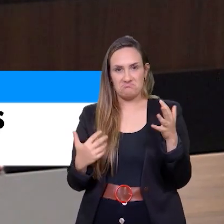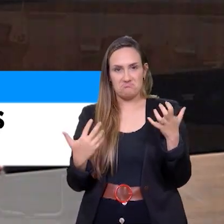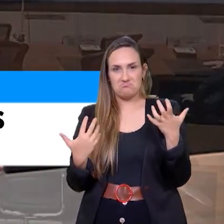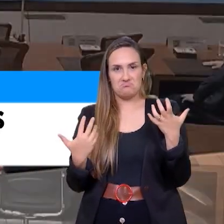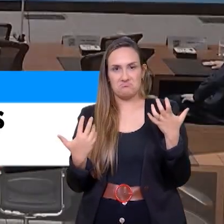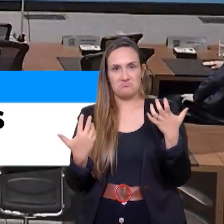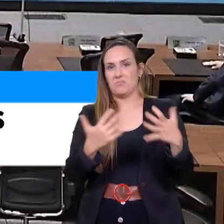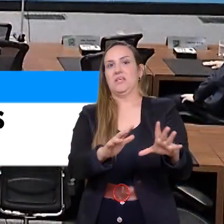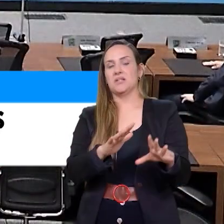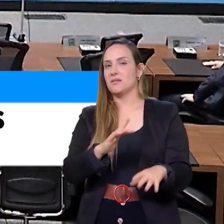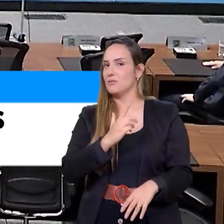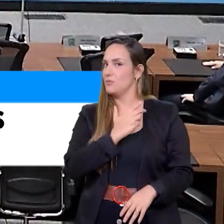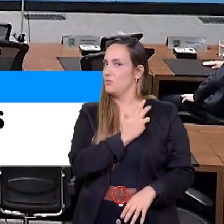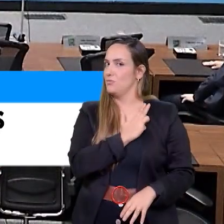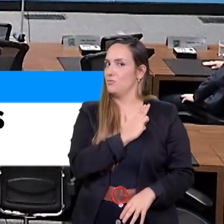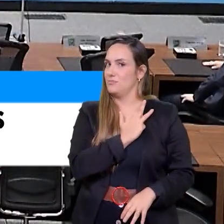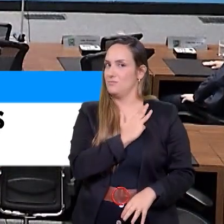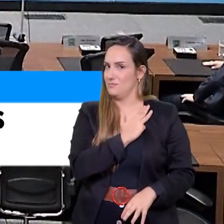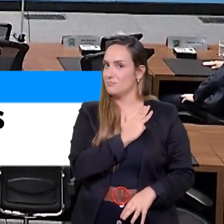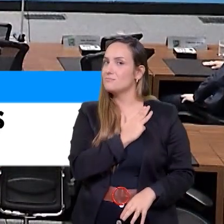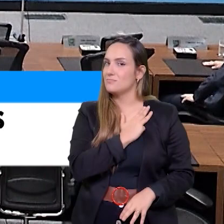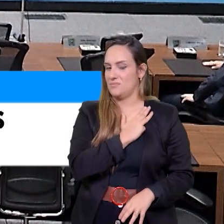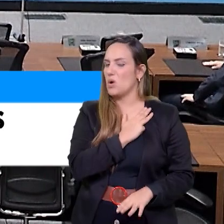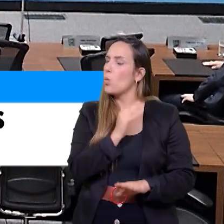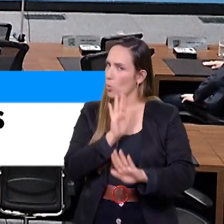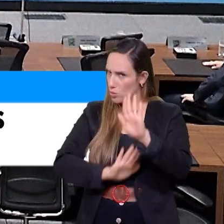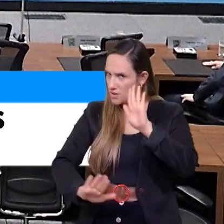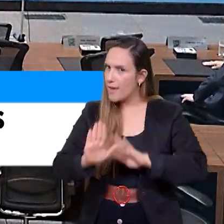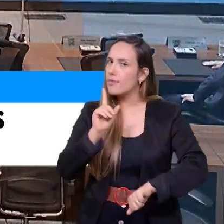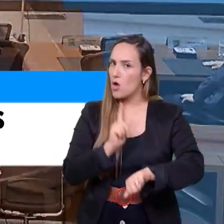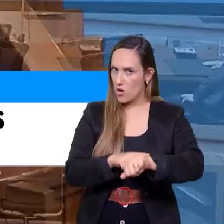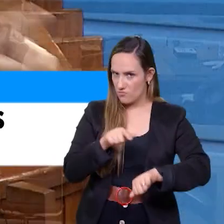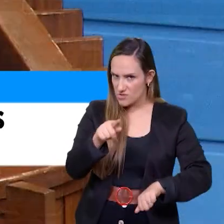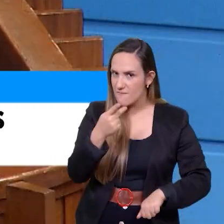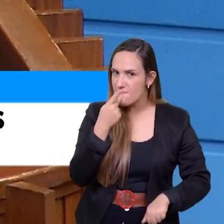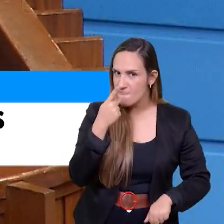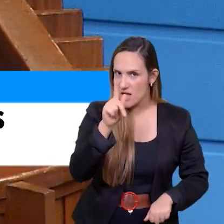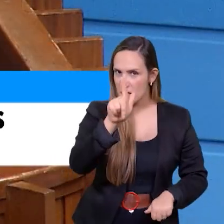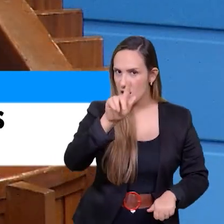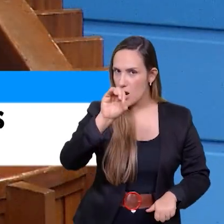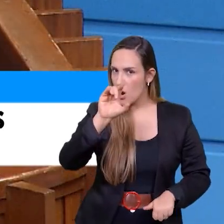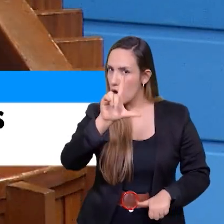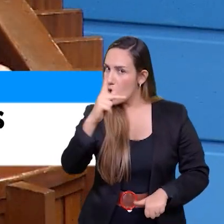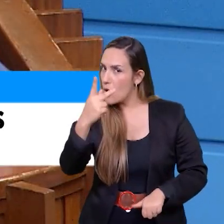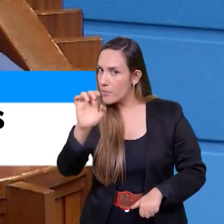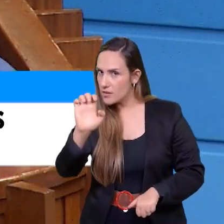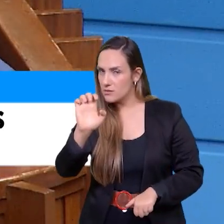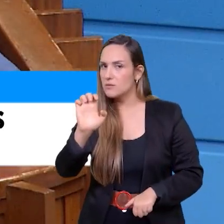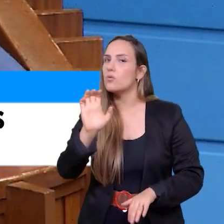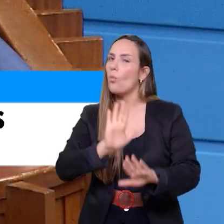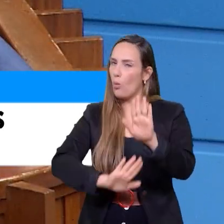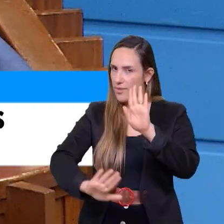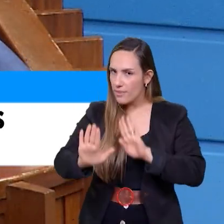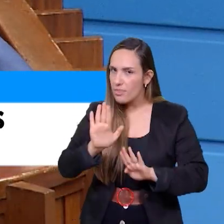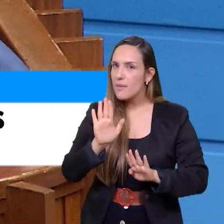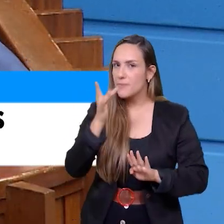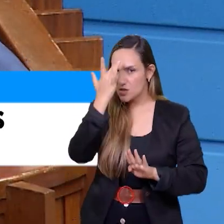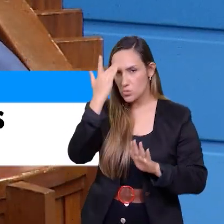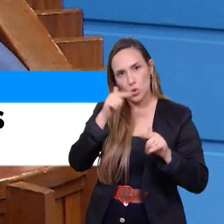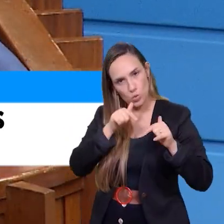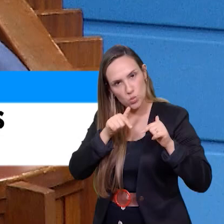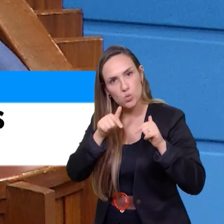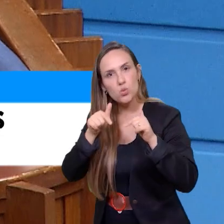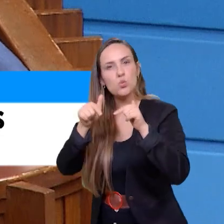74,5% não escolheram o Lula. Cuidado, cuidado com as pessoas que estão na